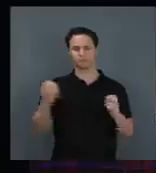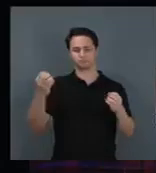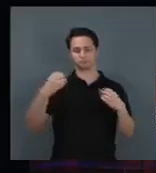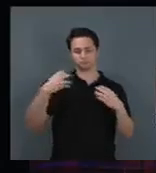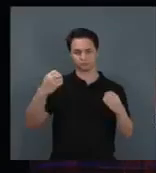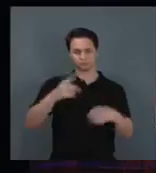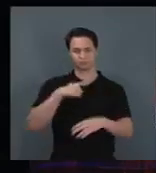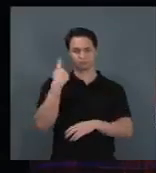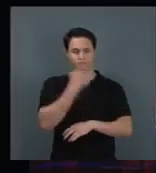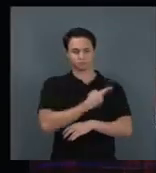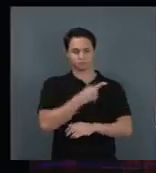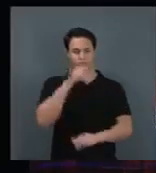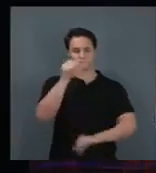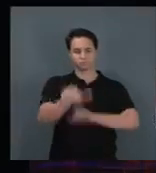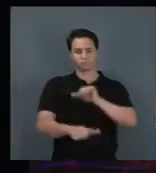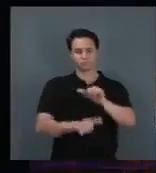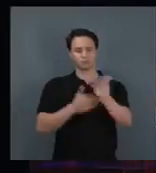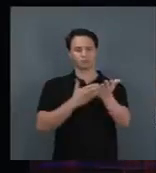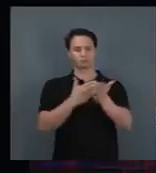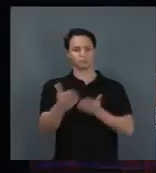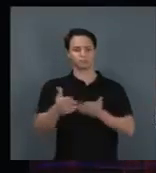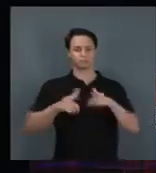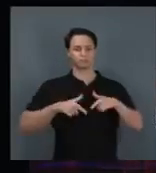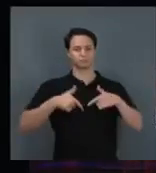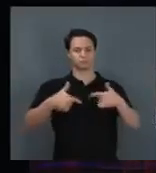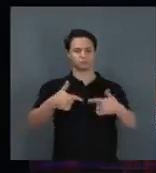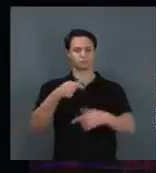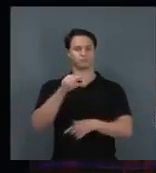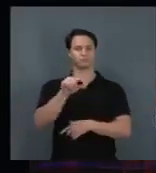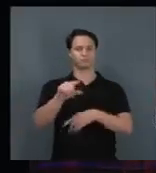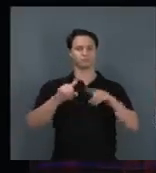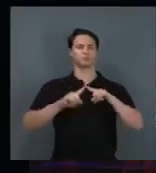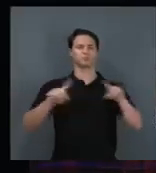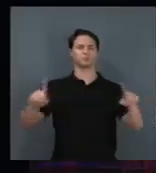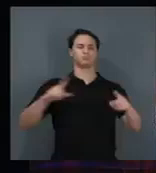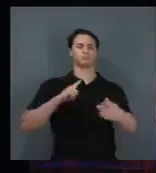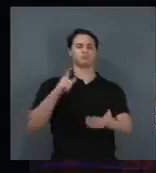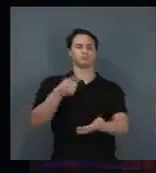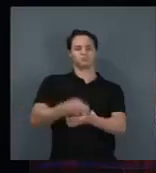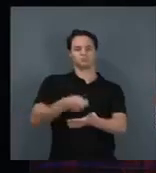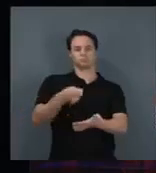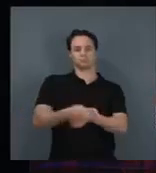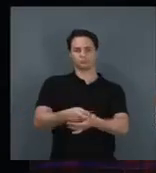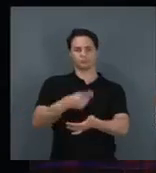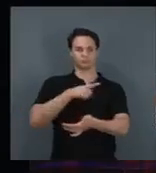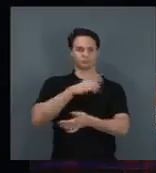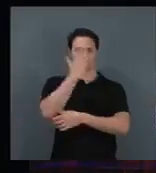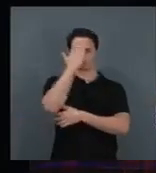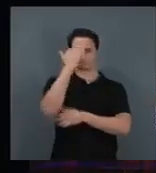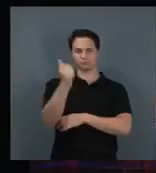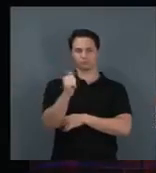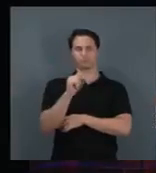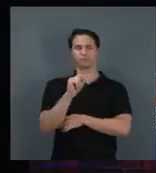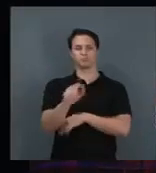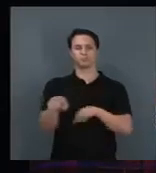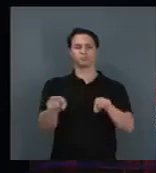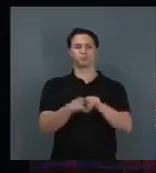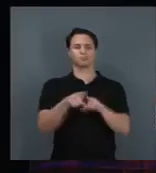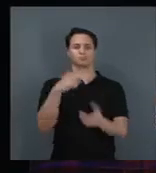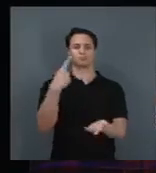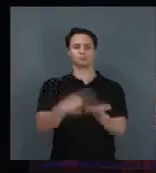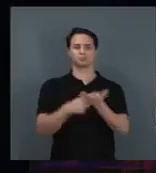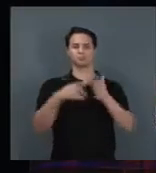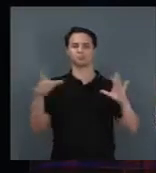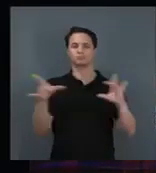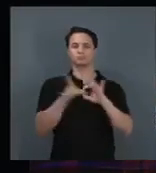as mudanças começam nos pequenos gestos, mas exigem um compromisso coletivo para